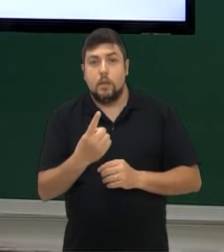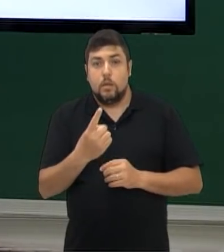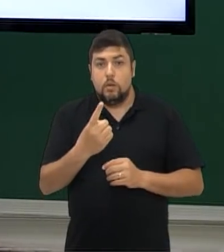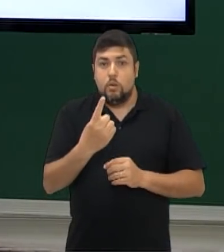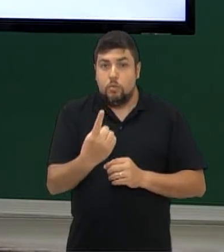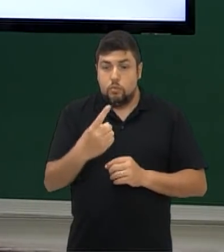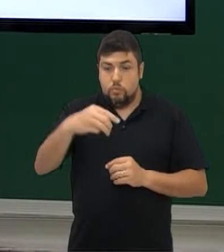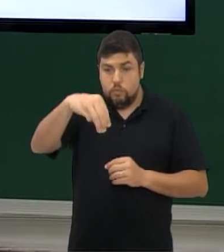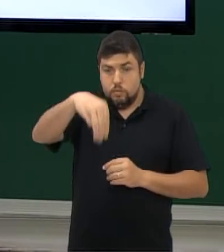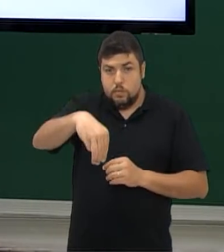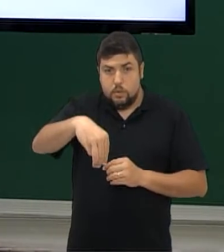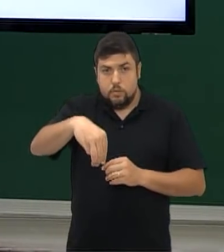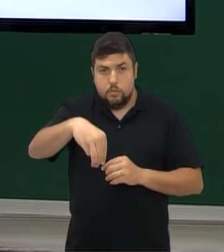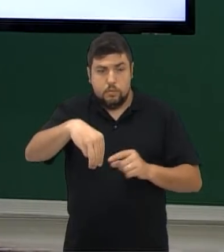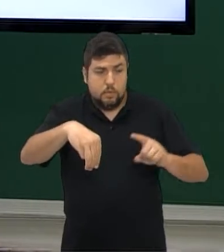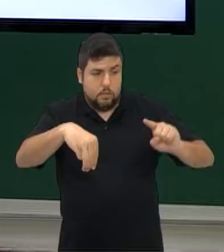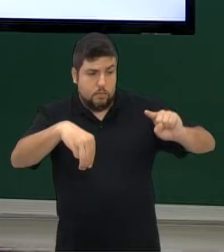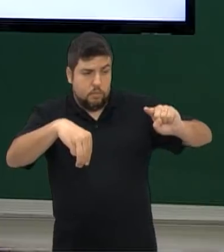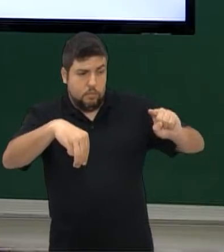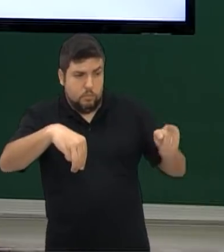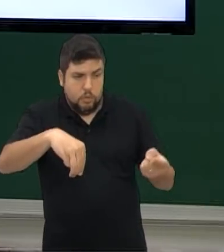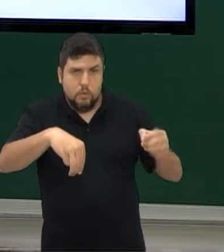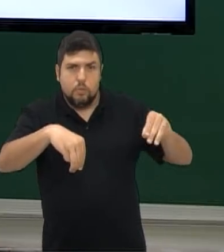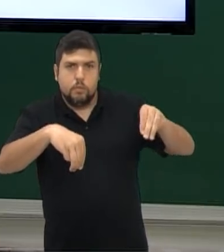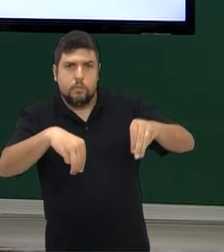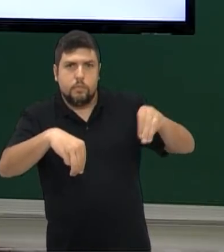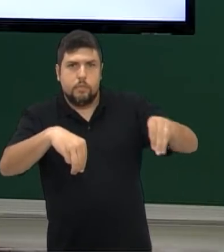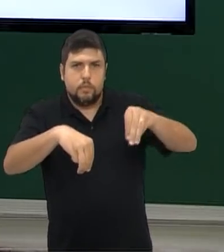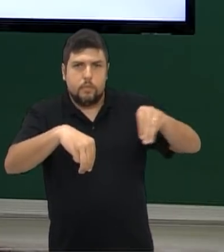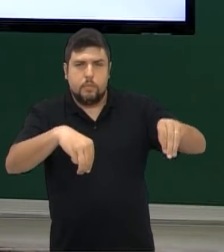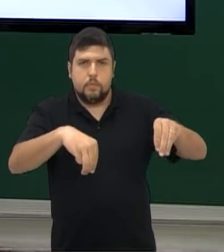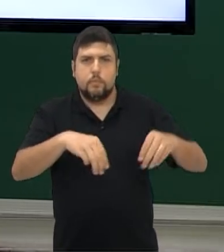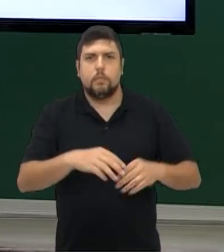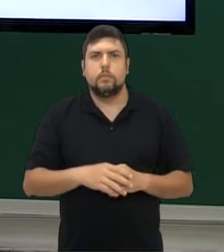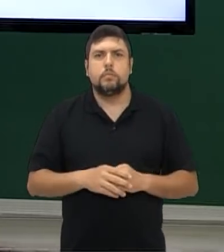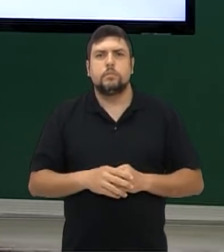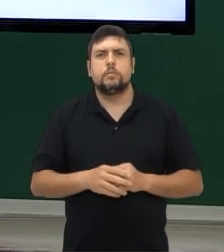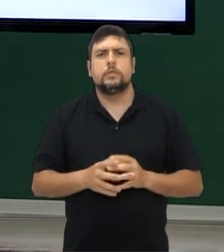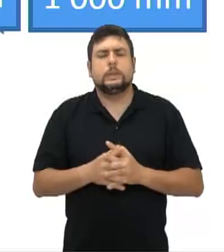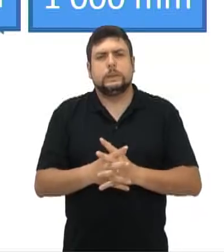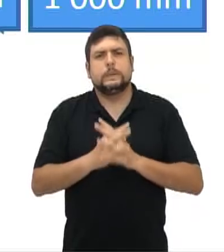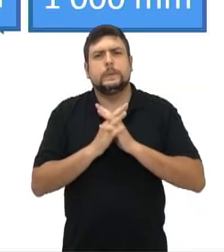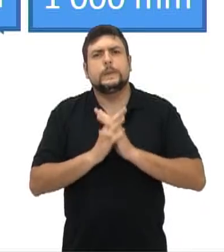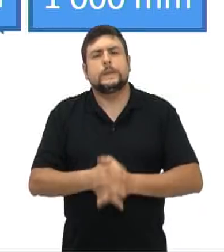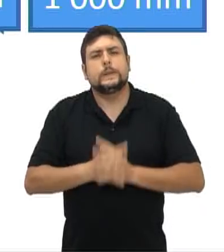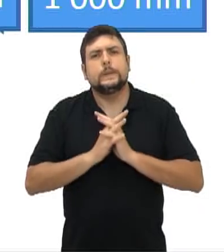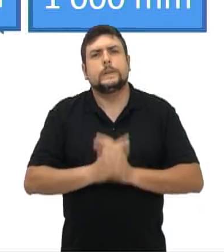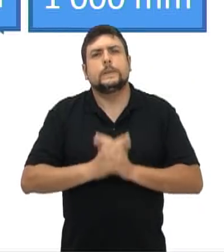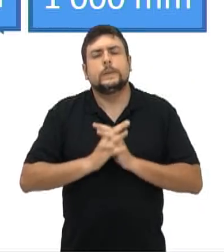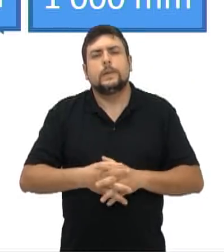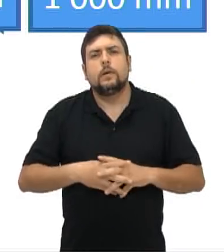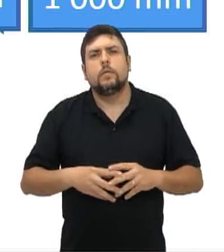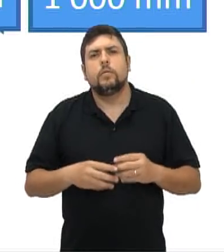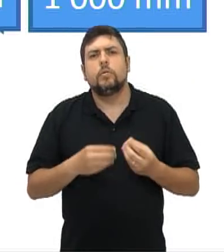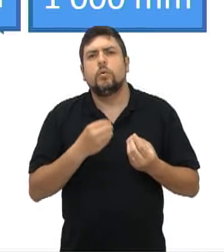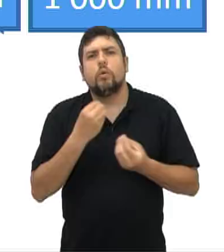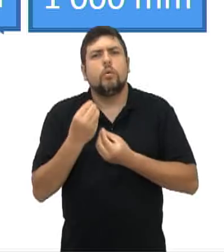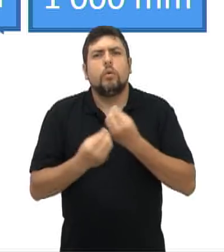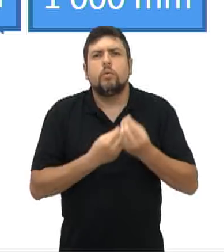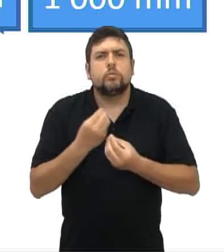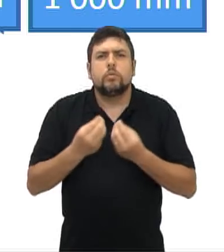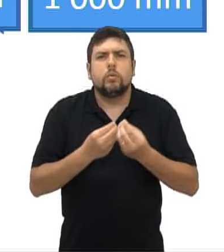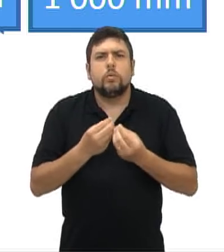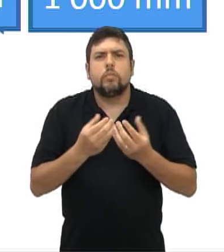então eu preciso de 1000 milímetros para fazer 1 metro. Mas, professora, tá meio confuso isso. Como é que a gente vai chegar nessas